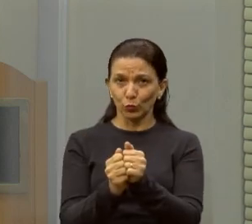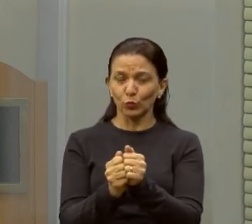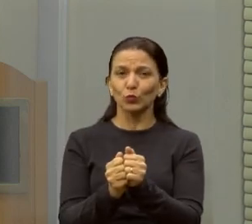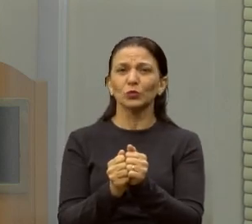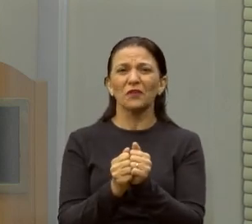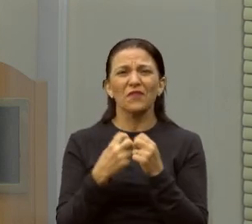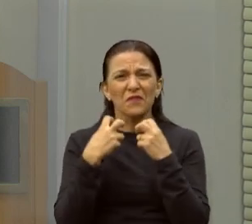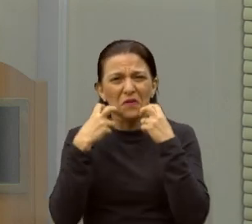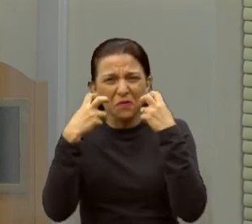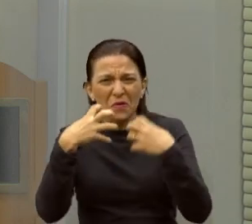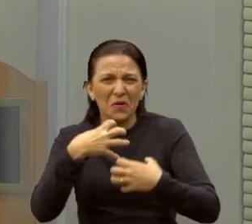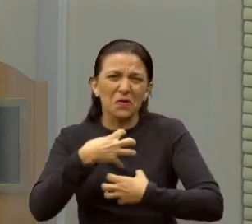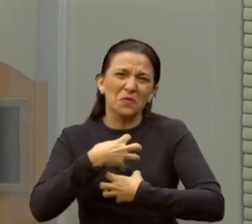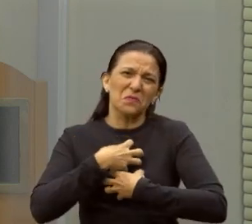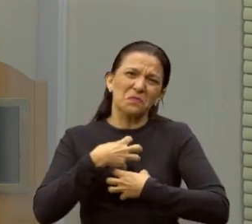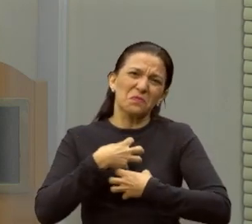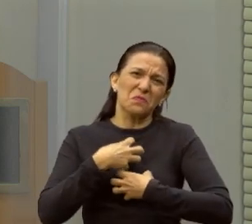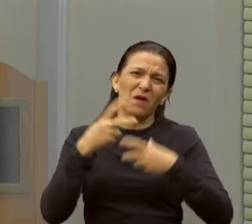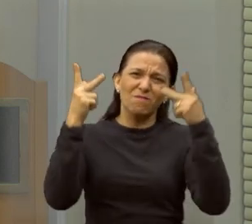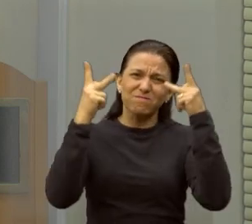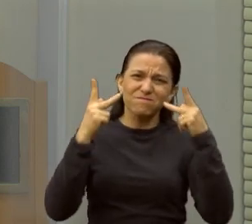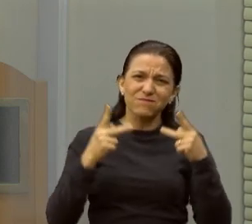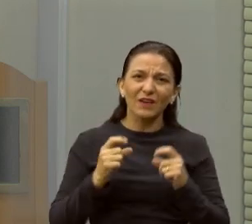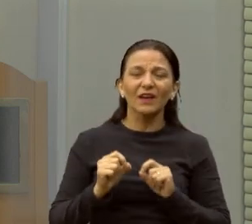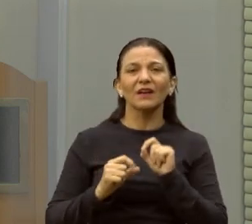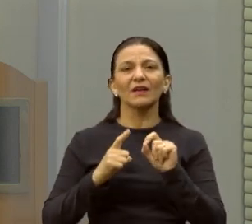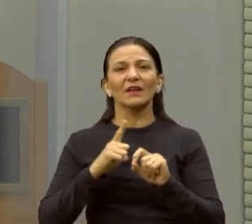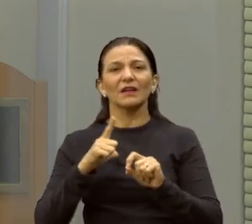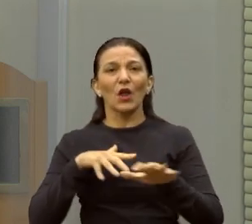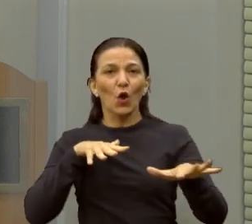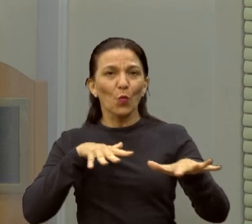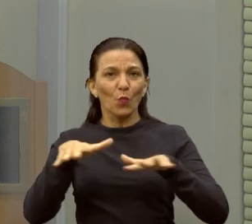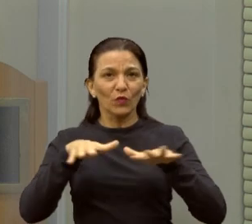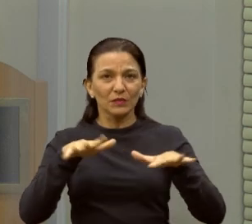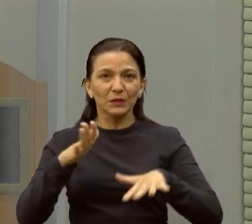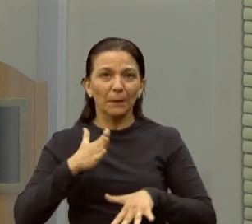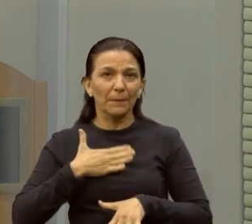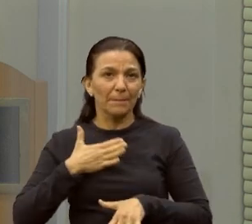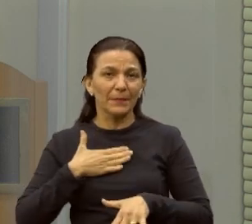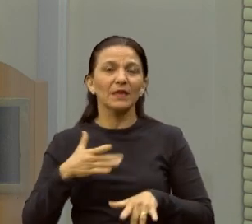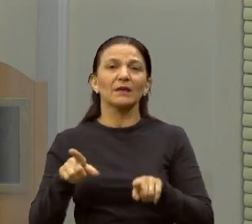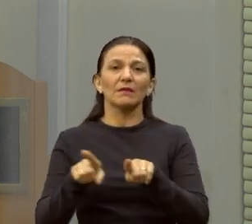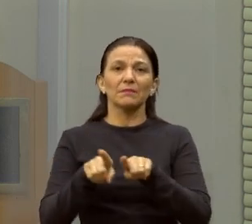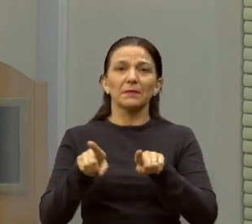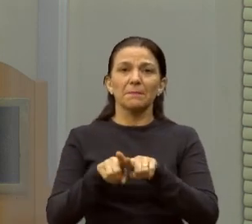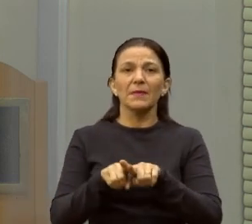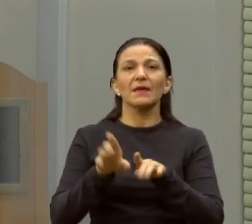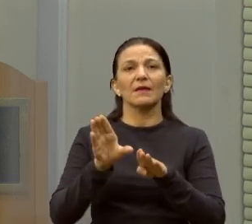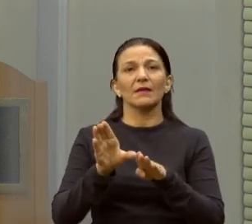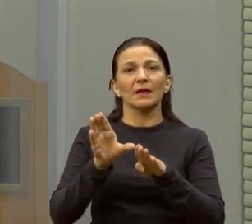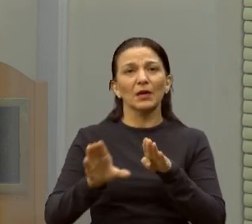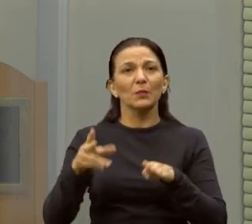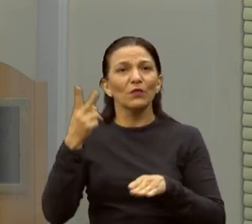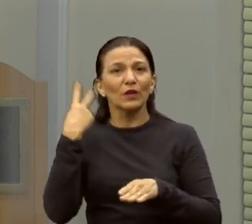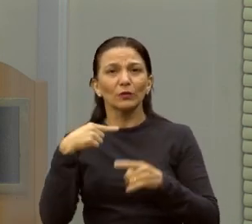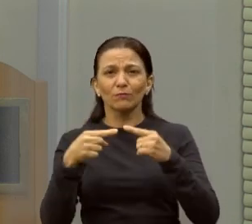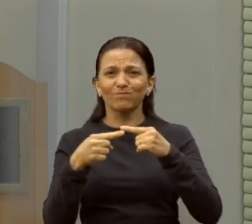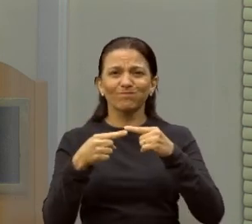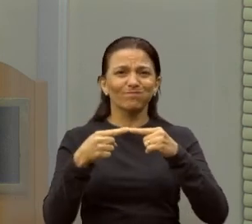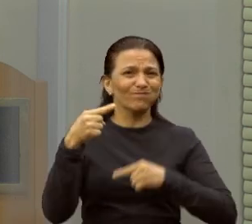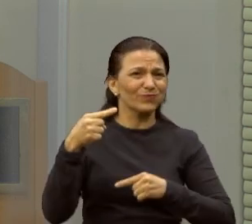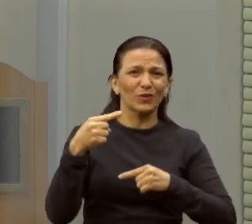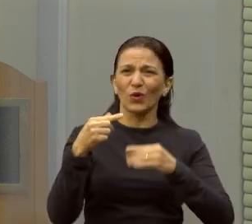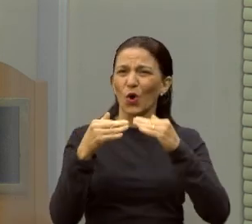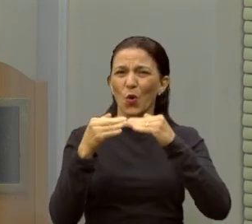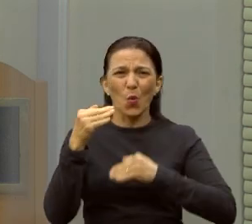constrangimento tamanho e uma movimentação não só minha mas boa parte também dessa casa que não concordaram e acharam um